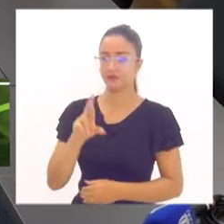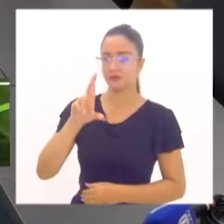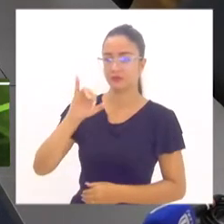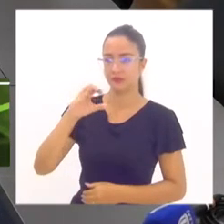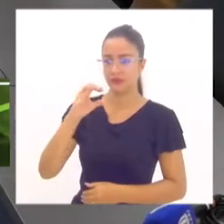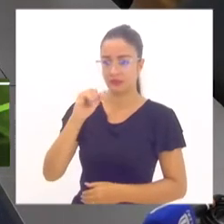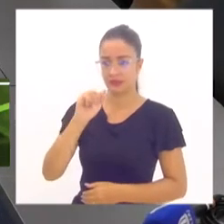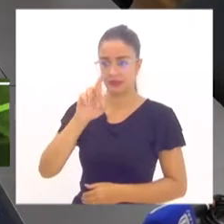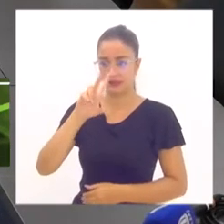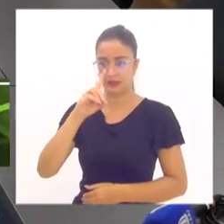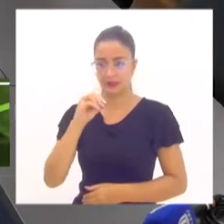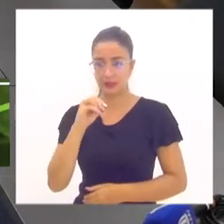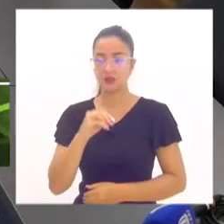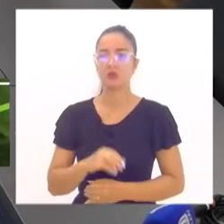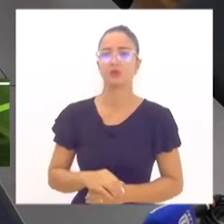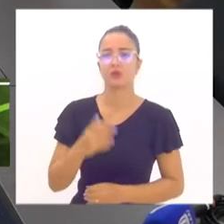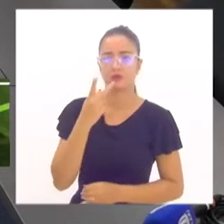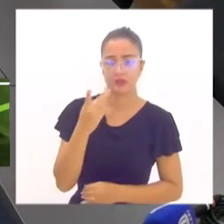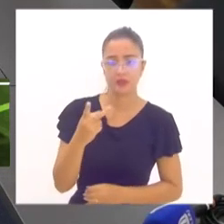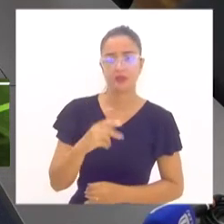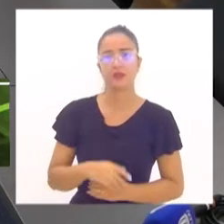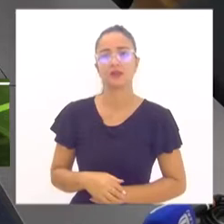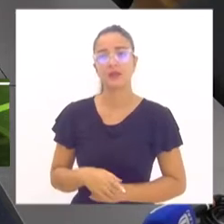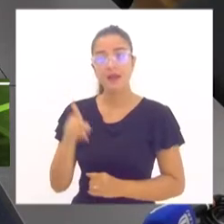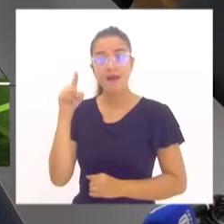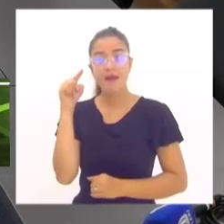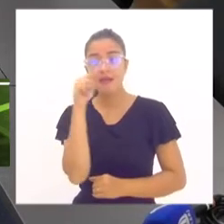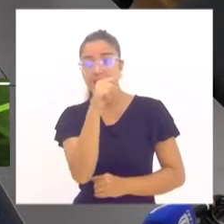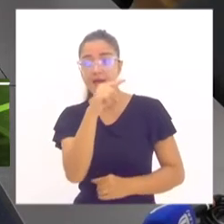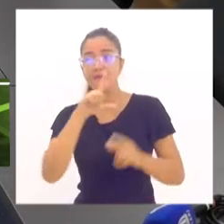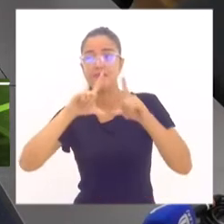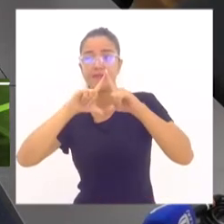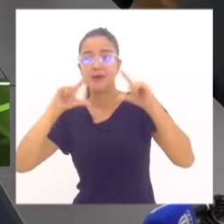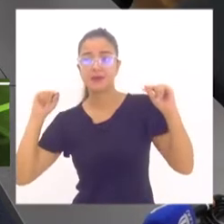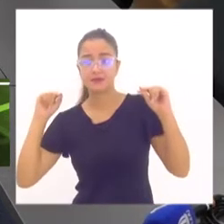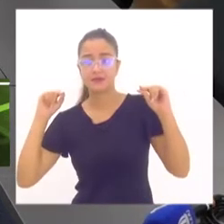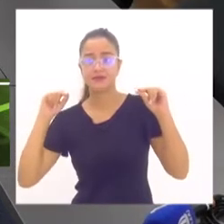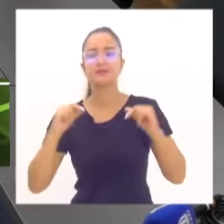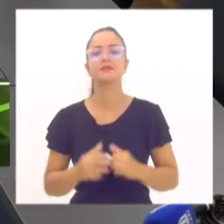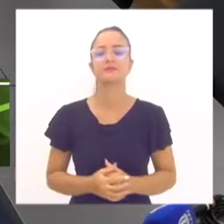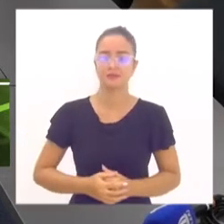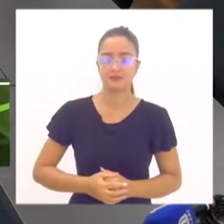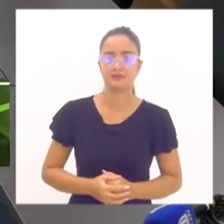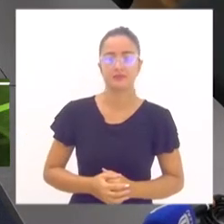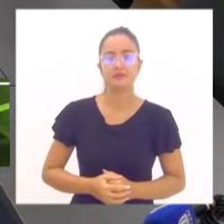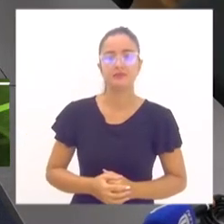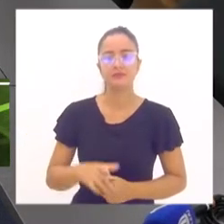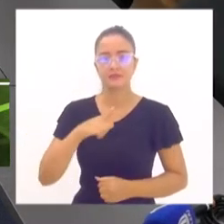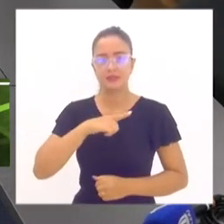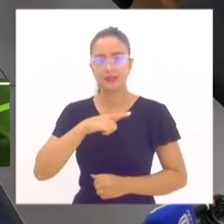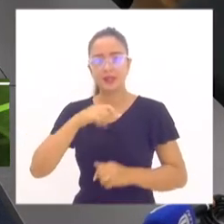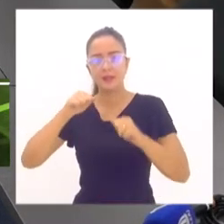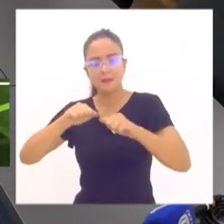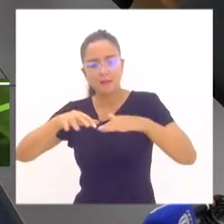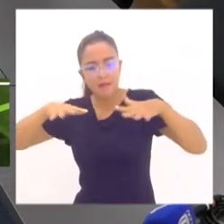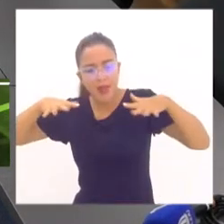para justificar mais uma vez, ele está em Brasília, na Conferência Nacional de Educação, na